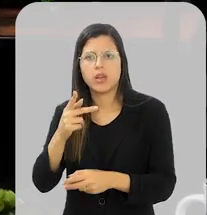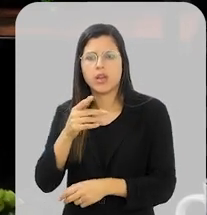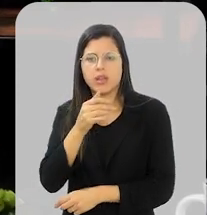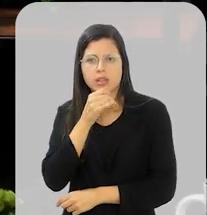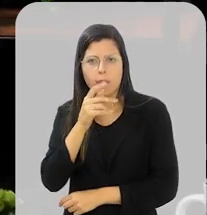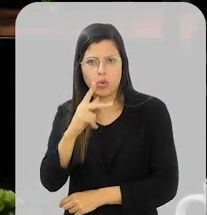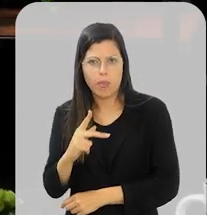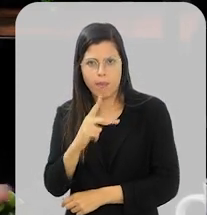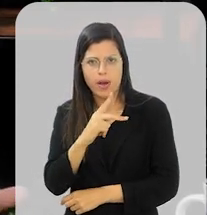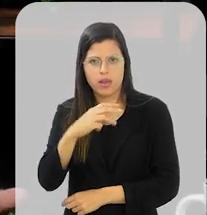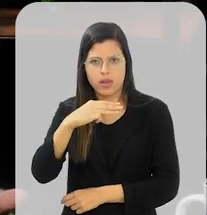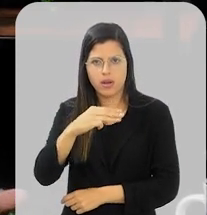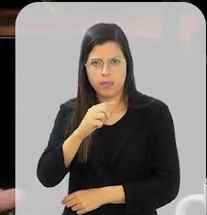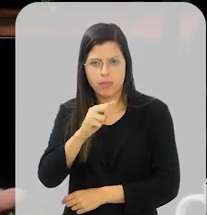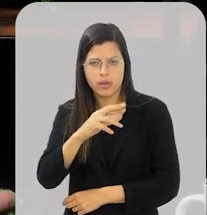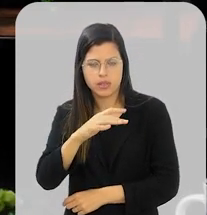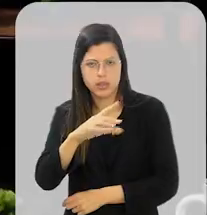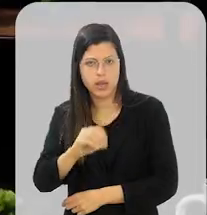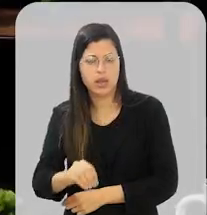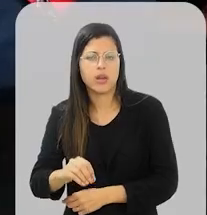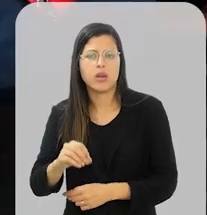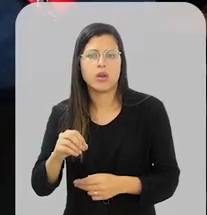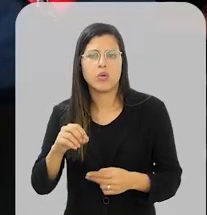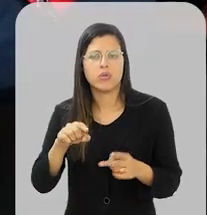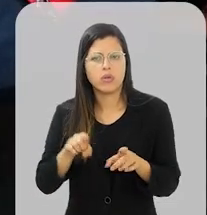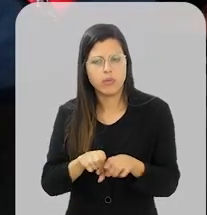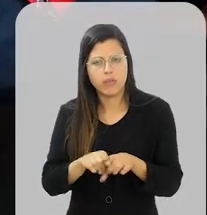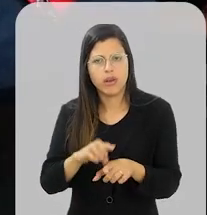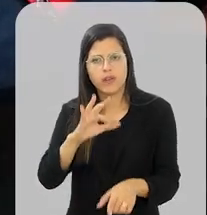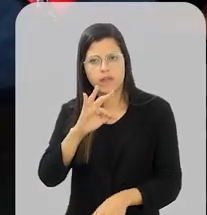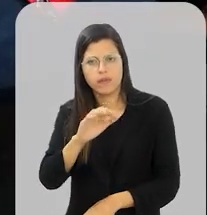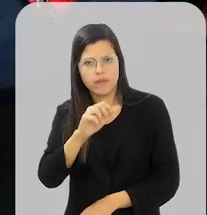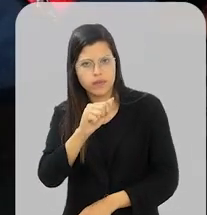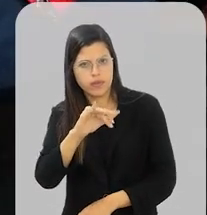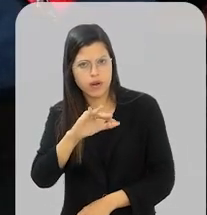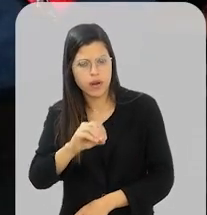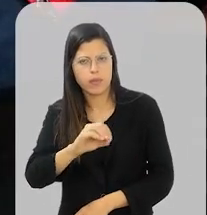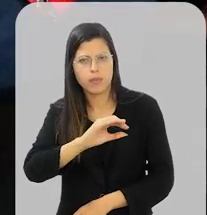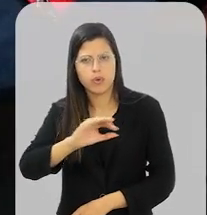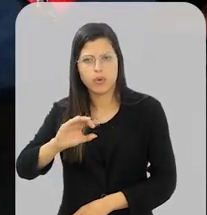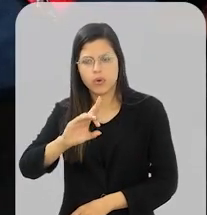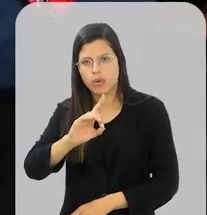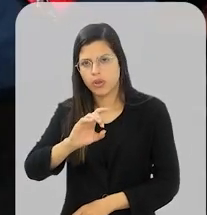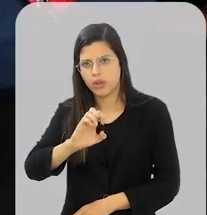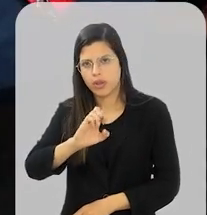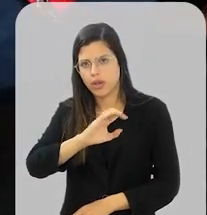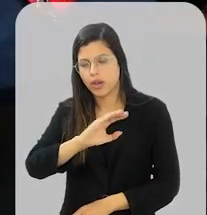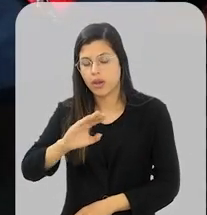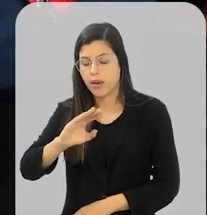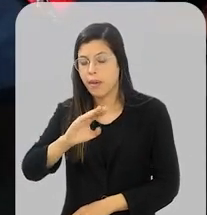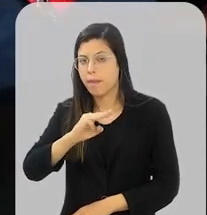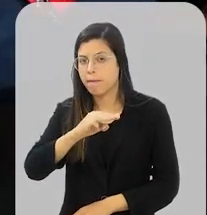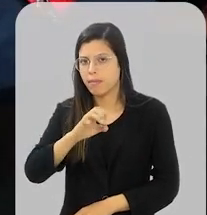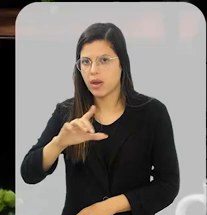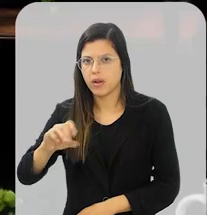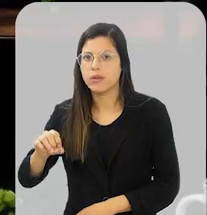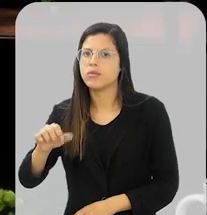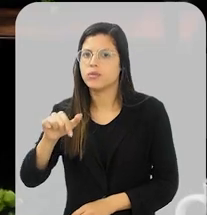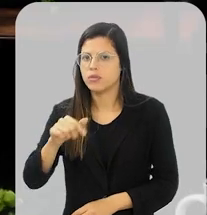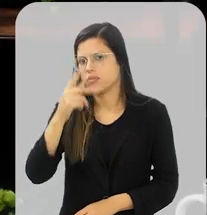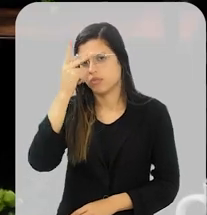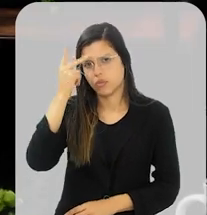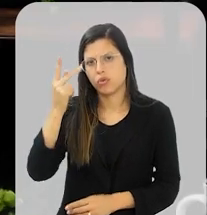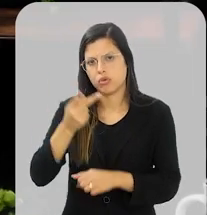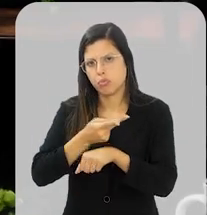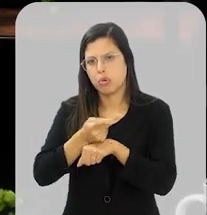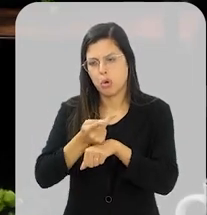Marcelo, né? Do Padre Fábio de Melo. Fábio de Melo, os que estão mais na mídia, vamos Certo. dizer assim. Esses as pessoas